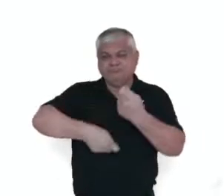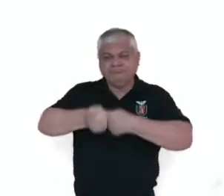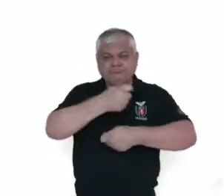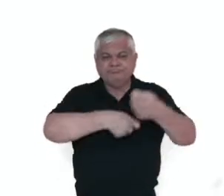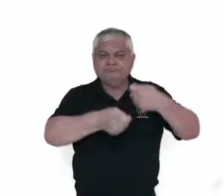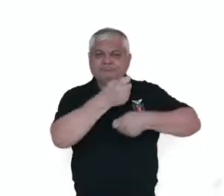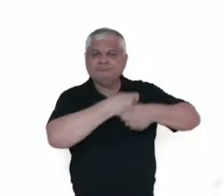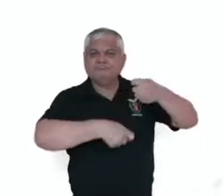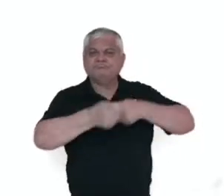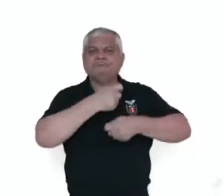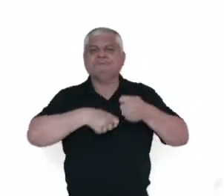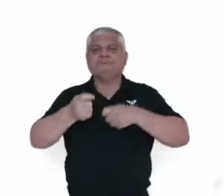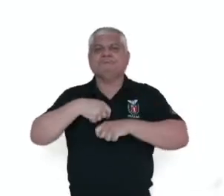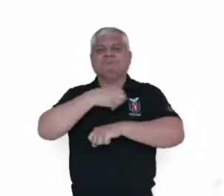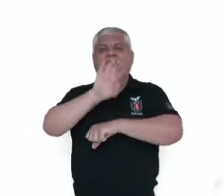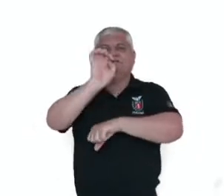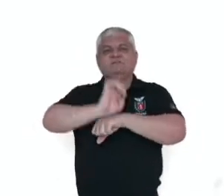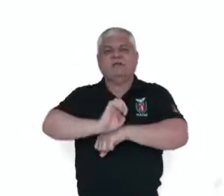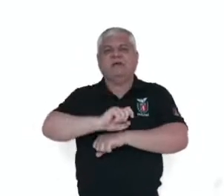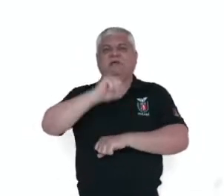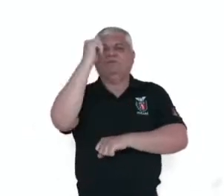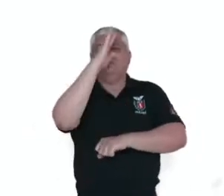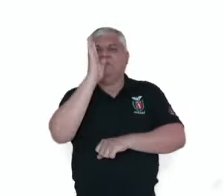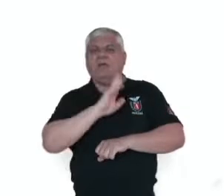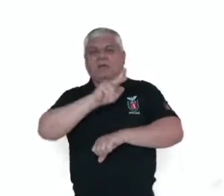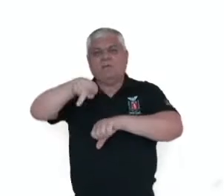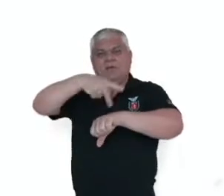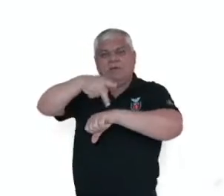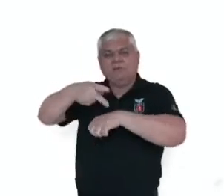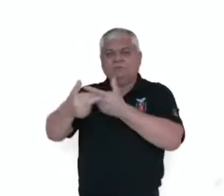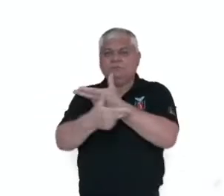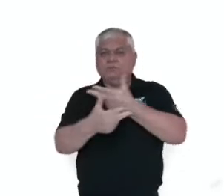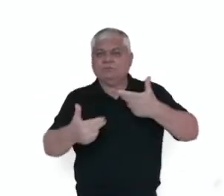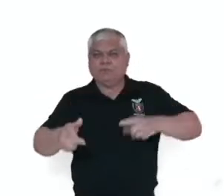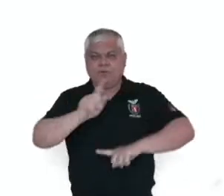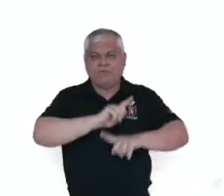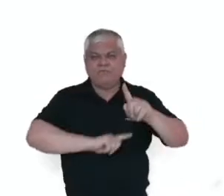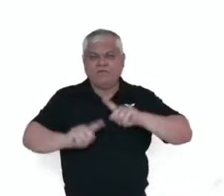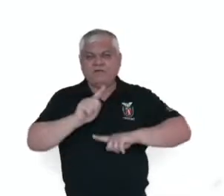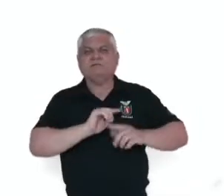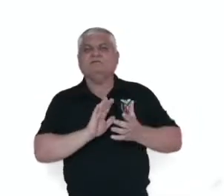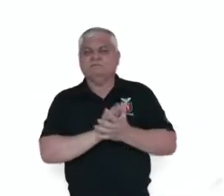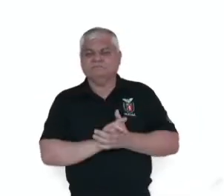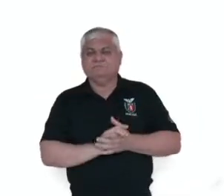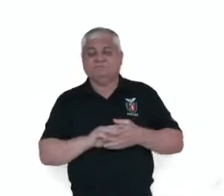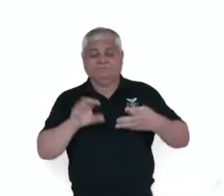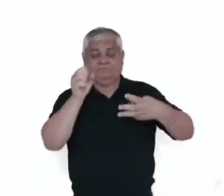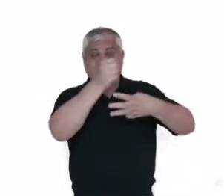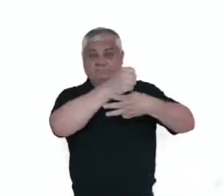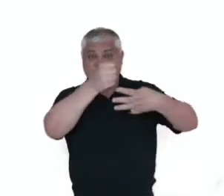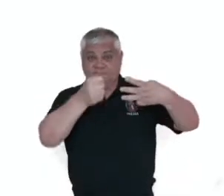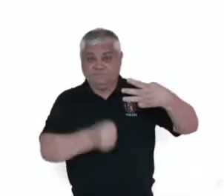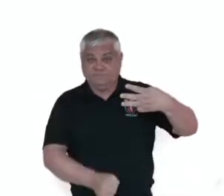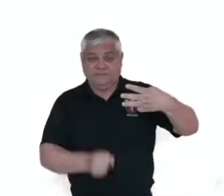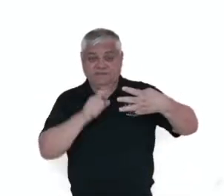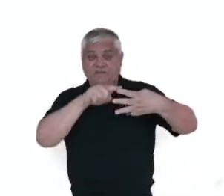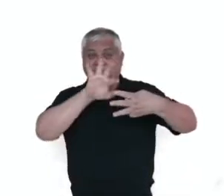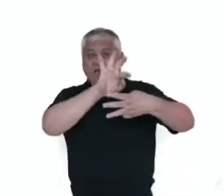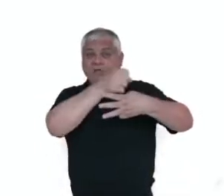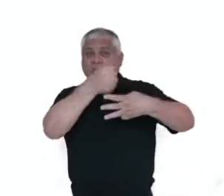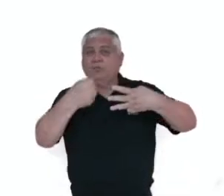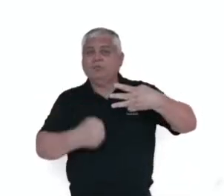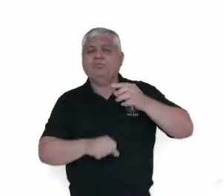o país, o estado e por governar as pessoas. A teoria da tripartição dos